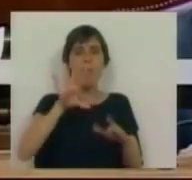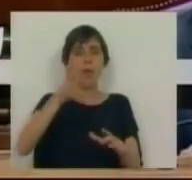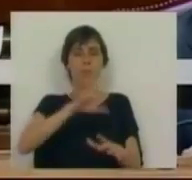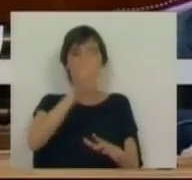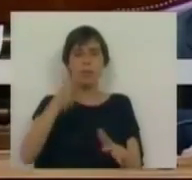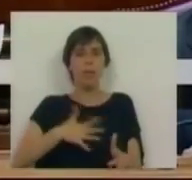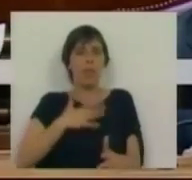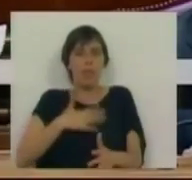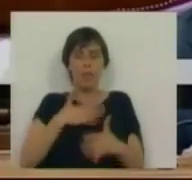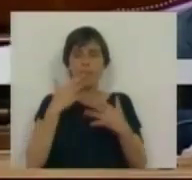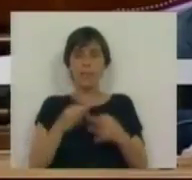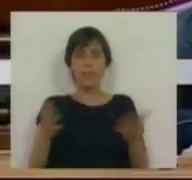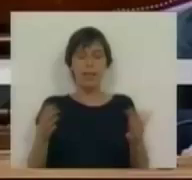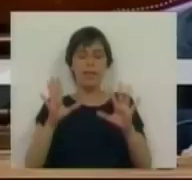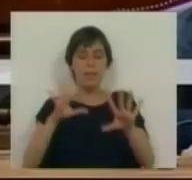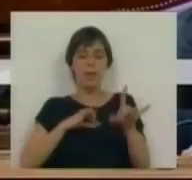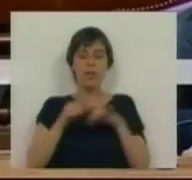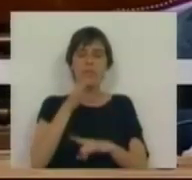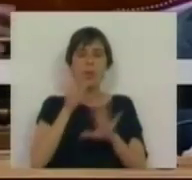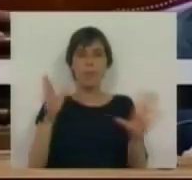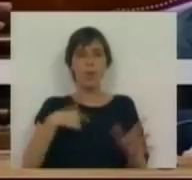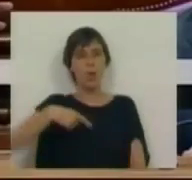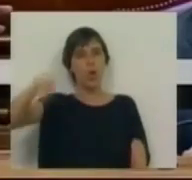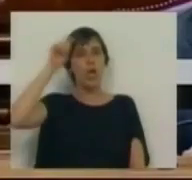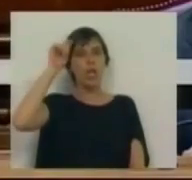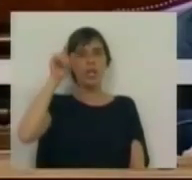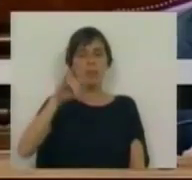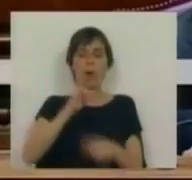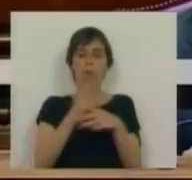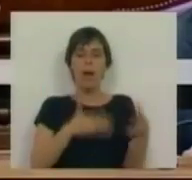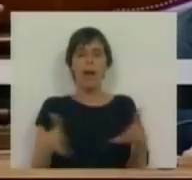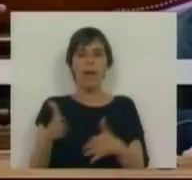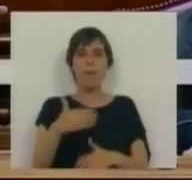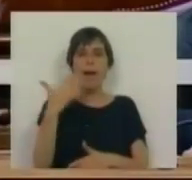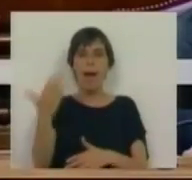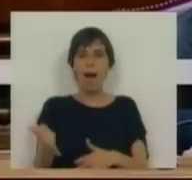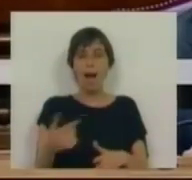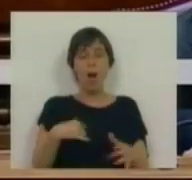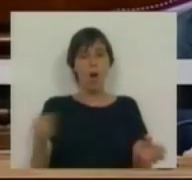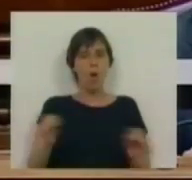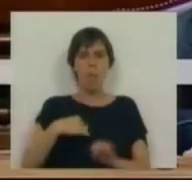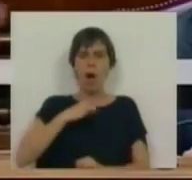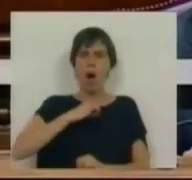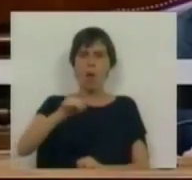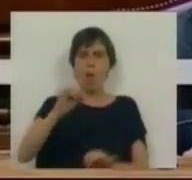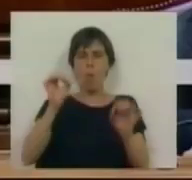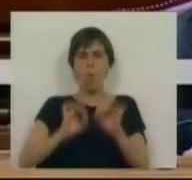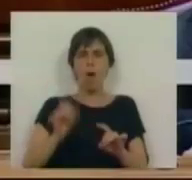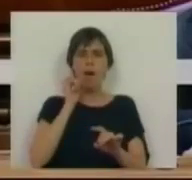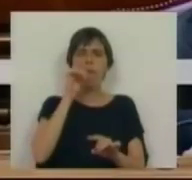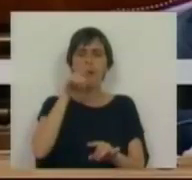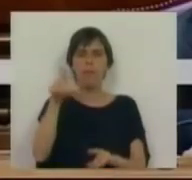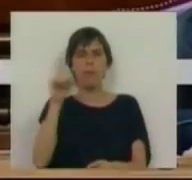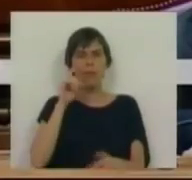também. Mas, Sra. Deputada, eu respeito que haja outros caminhos. Não tenho nada contra quem